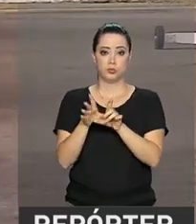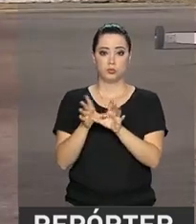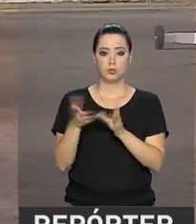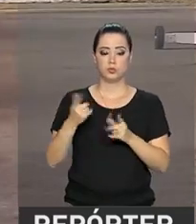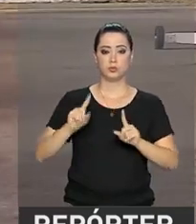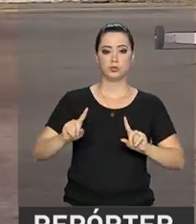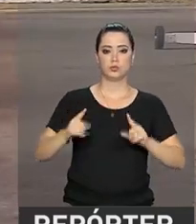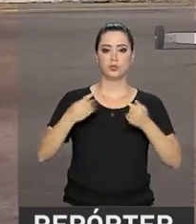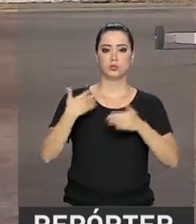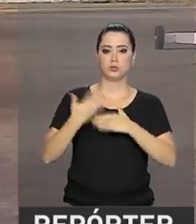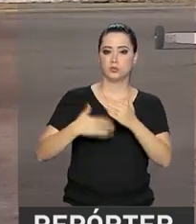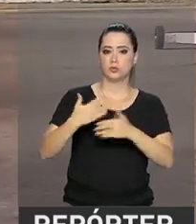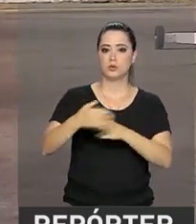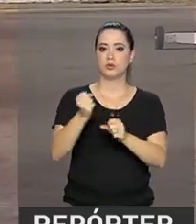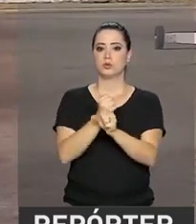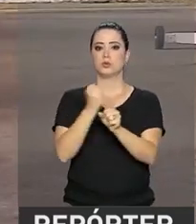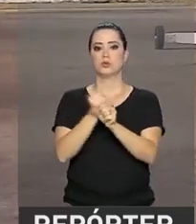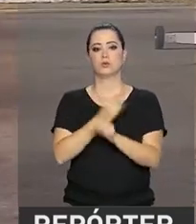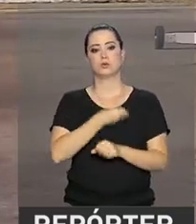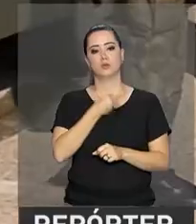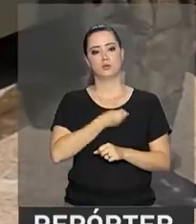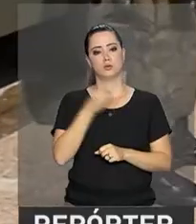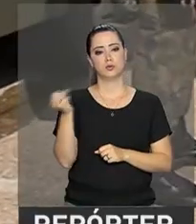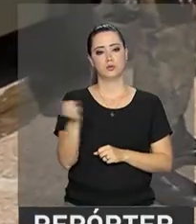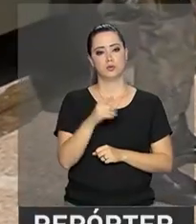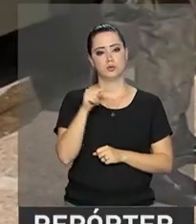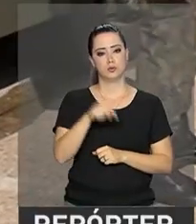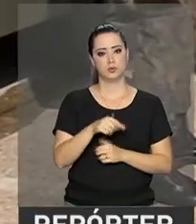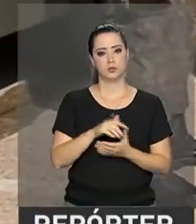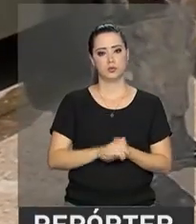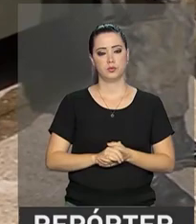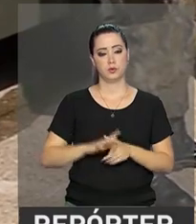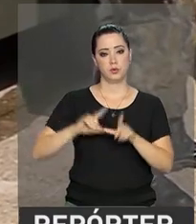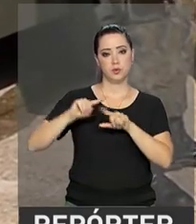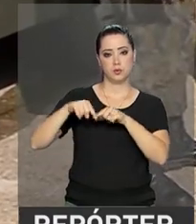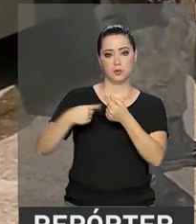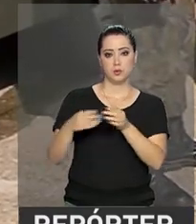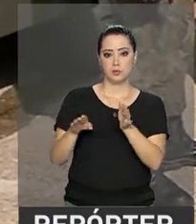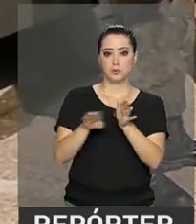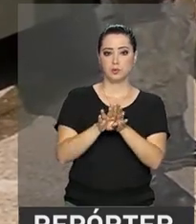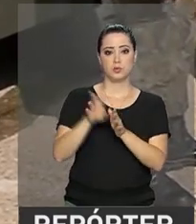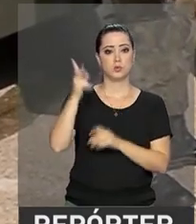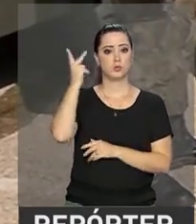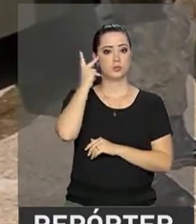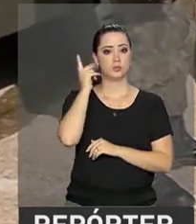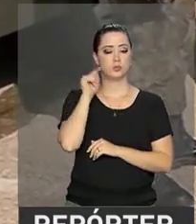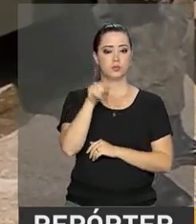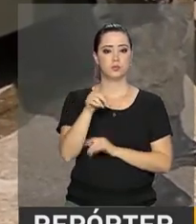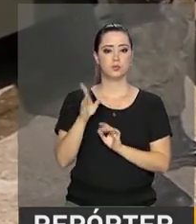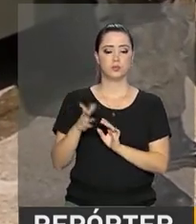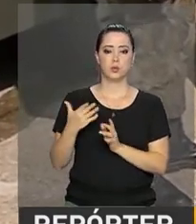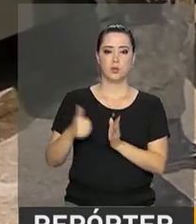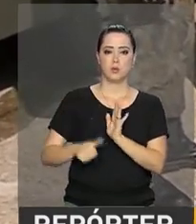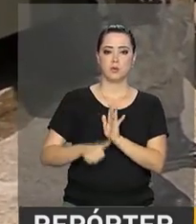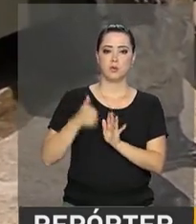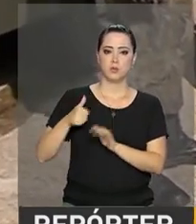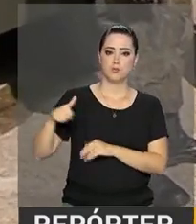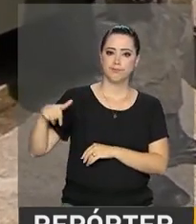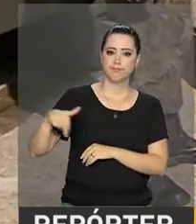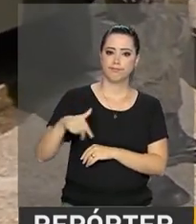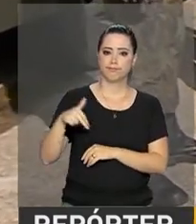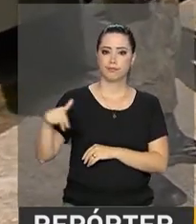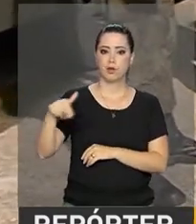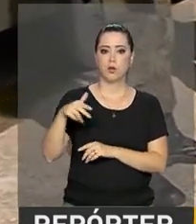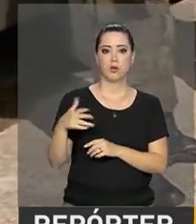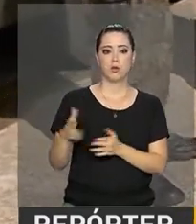de construir uma nova vida aqui no Brasil. Depois do pouso em terras paulistas, os venezuelanos dão os primeiros passos para